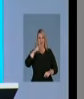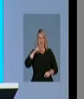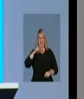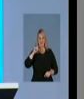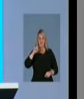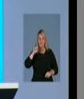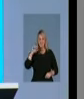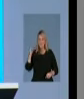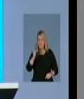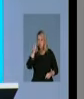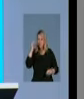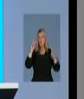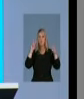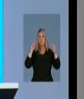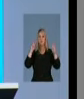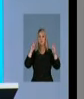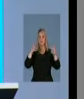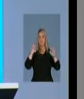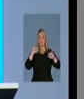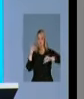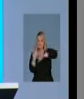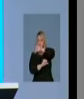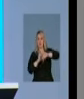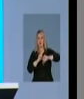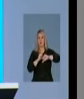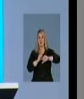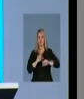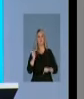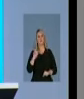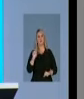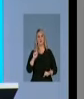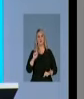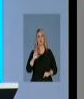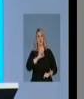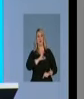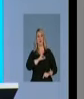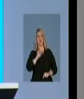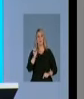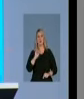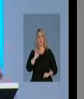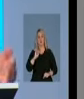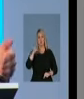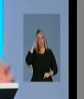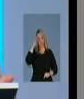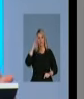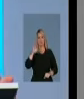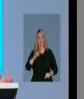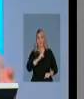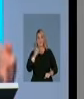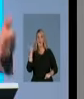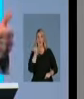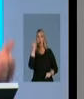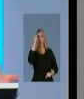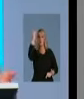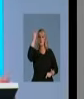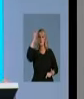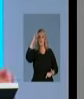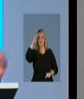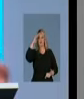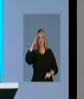fundamental. Tem muita gente que acha que a Guarda tem que se transformar em polícia, e eu acho que não é o caso da Guarda. A gente precisa de uma polícia melhor, a gente precisa de valorização da polícia, precisa